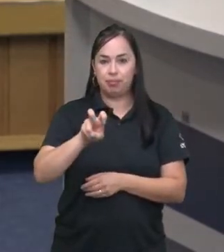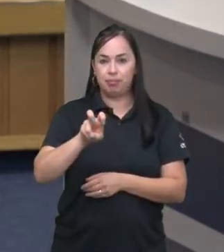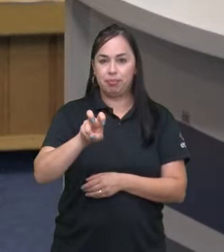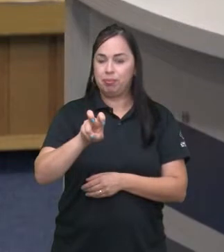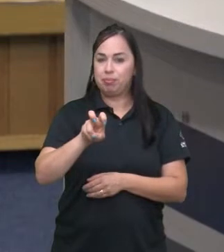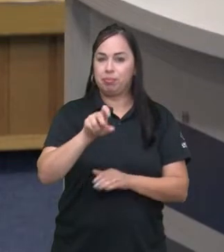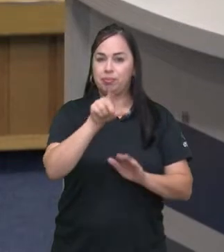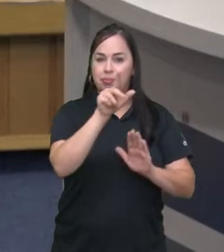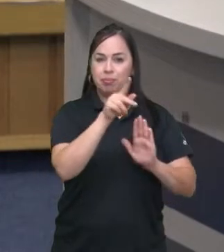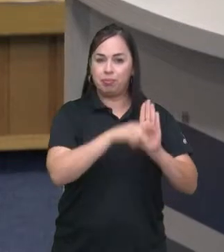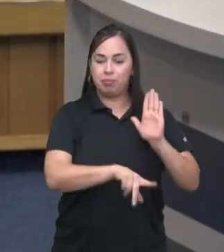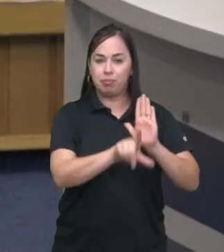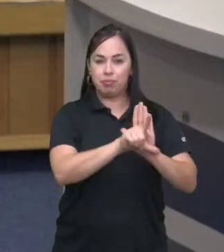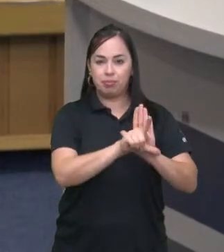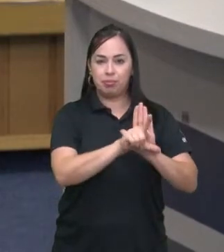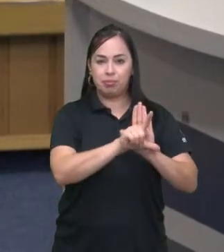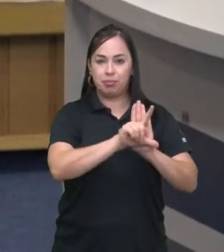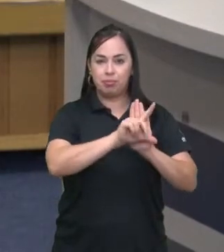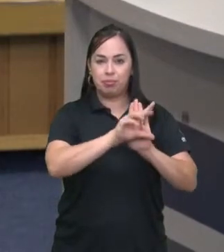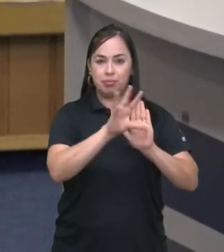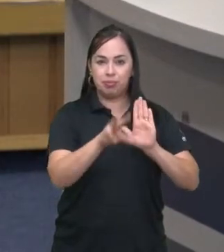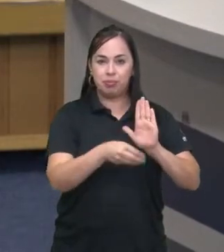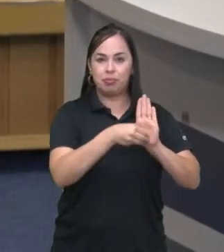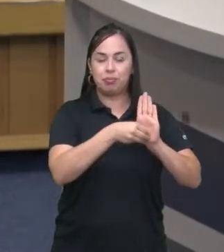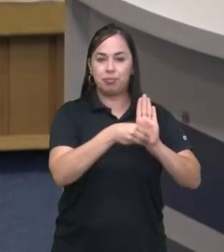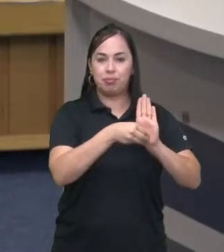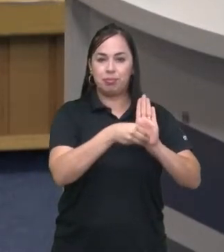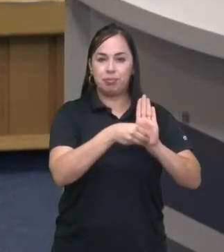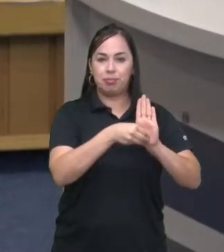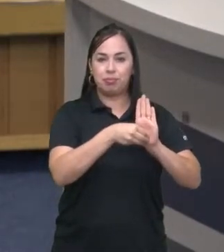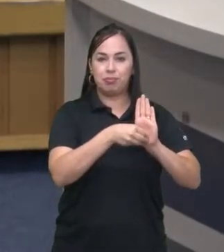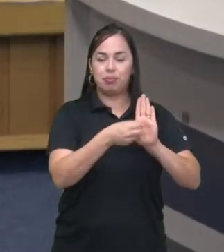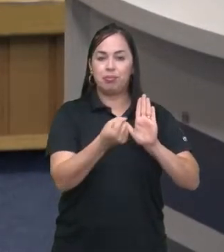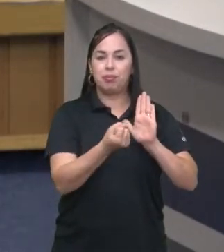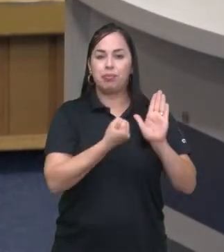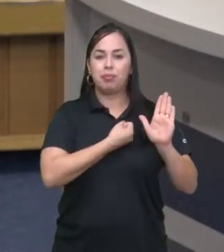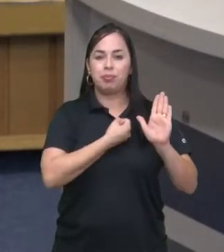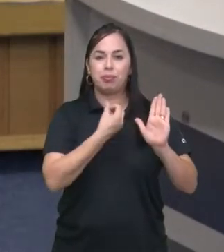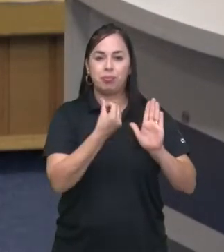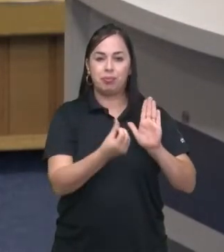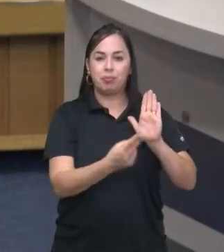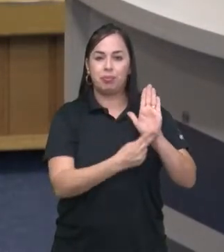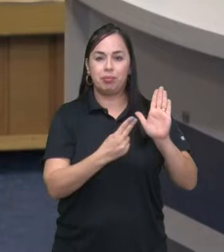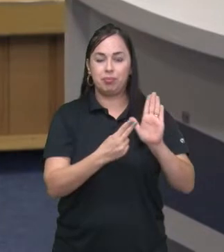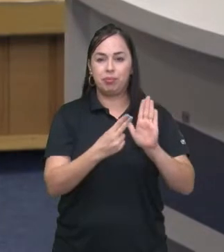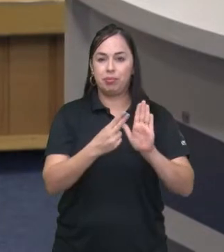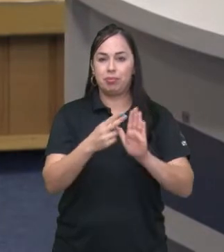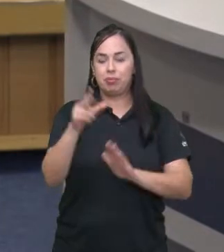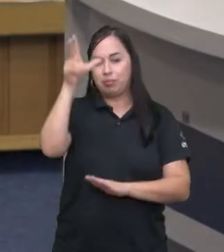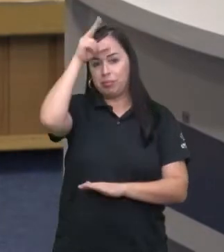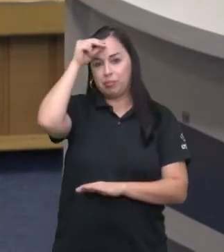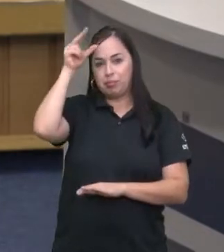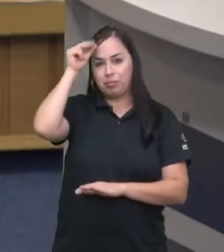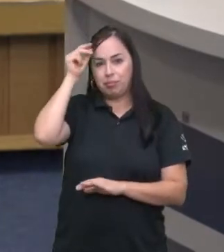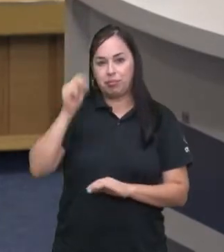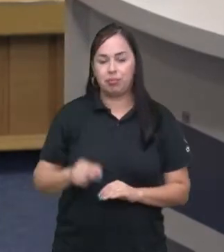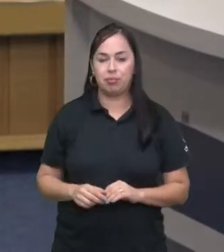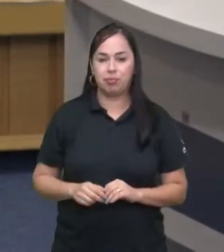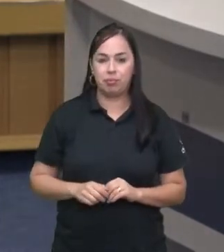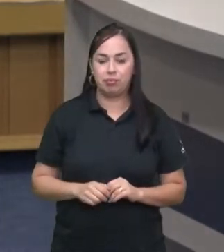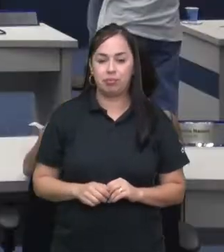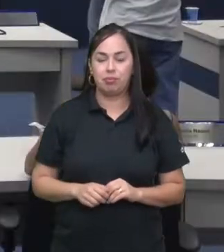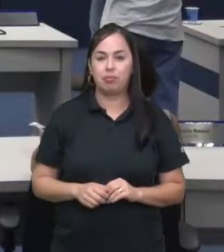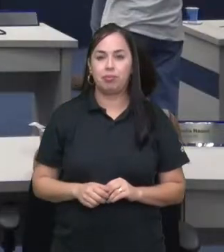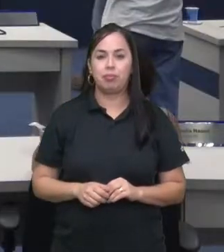3825/2022, projeto de lei complementar número 6, de autoria do Poder Executivo.